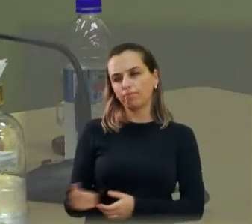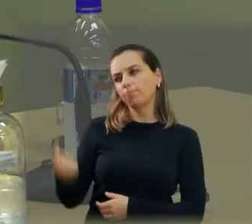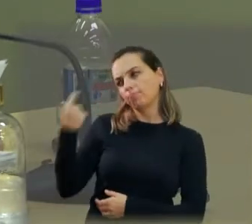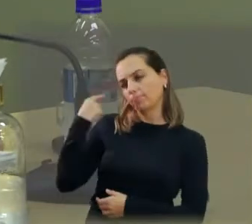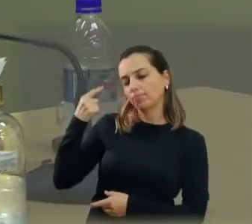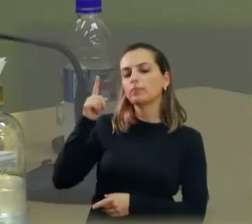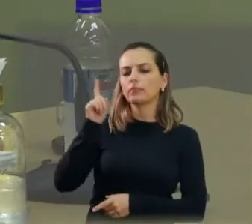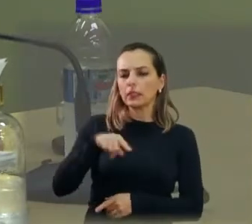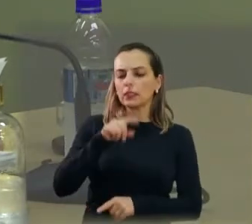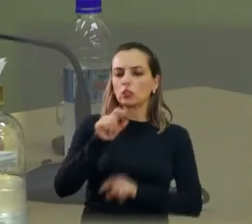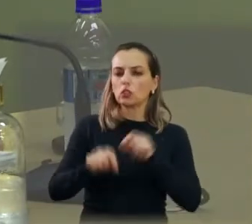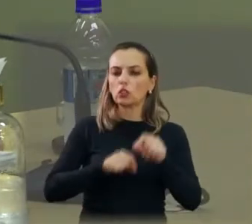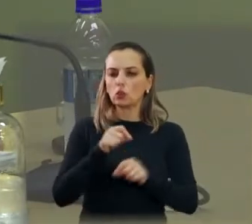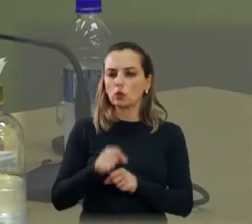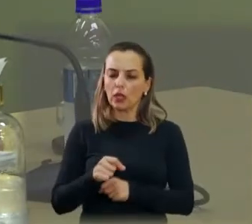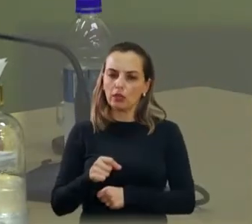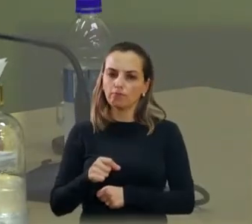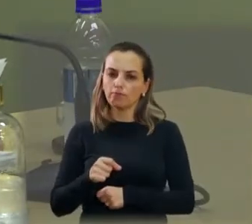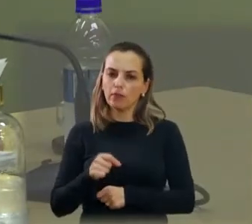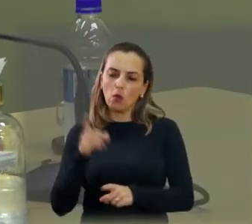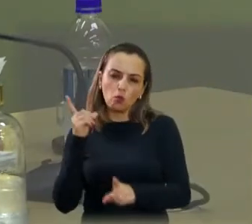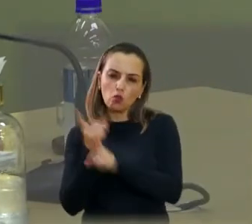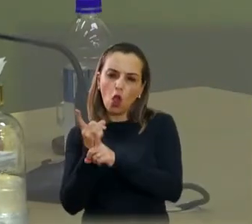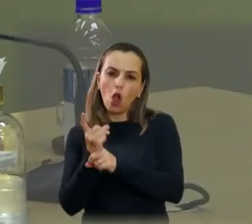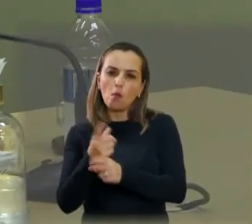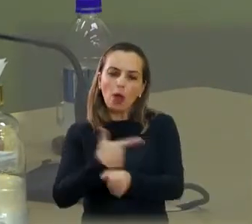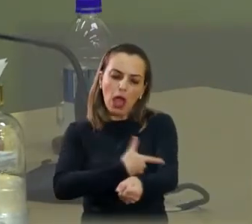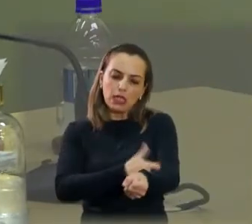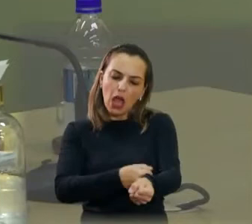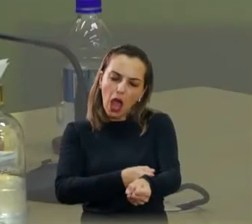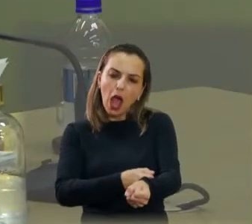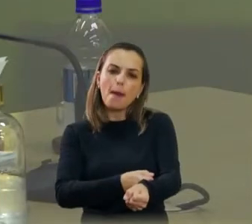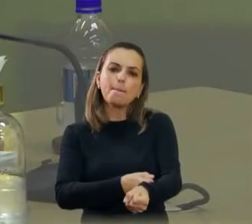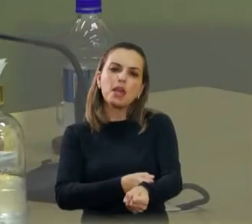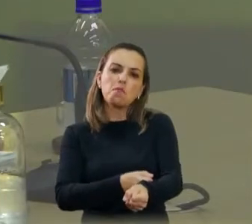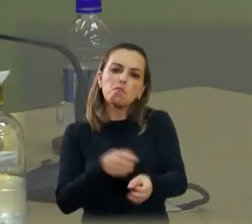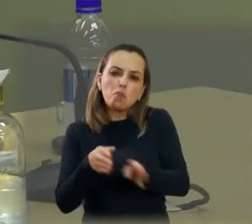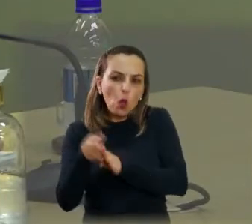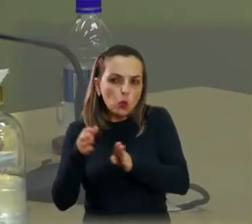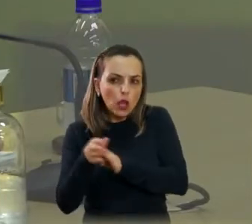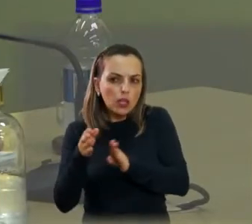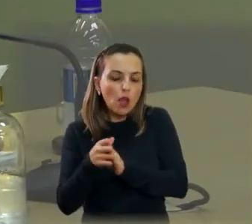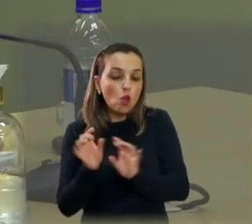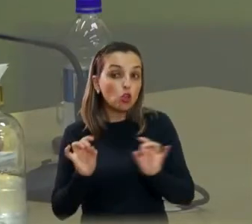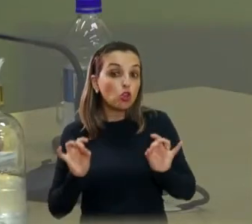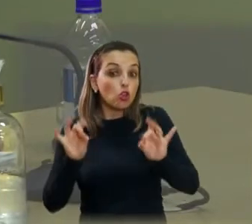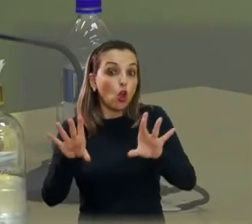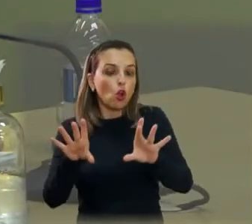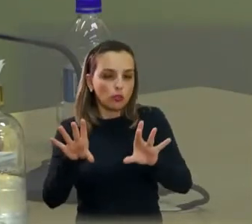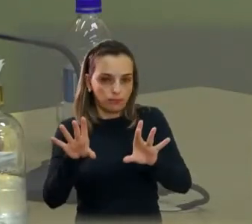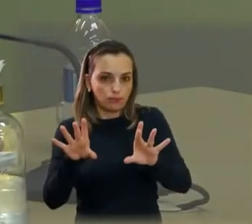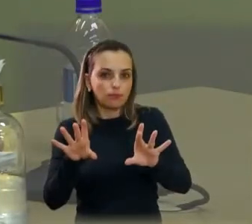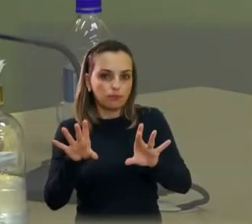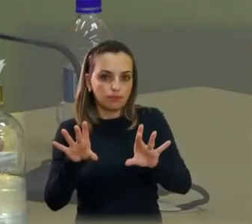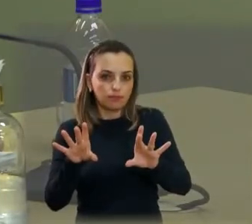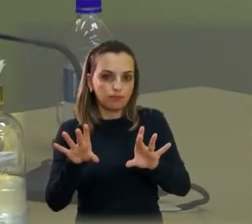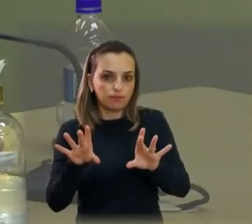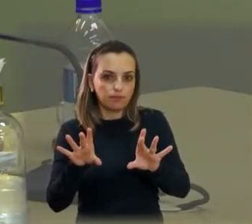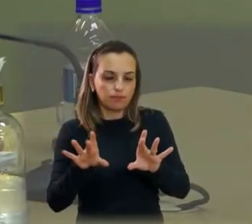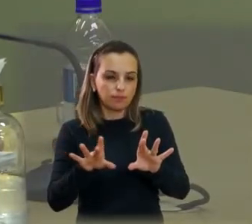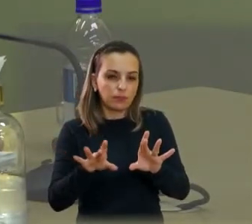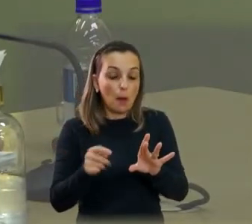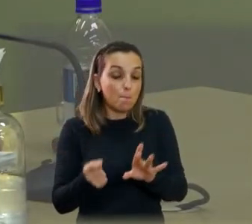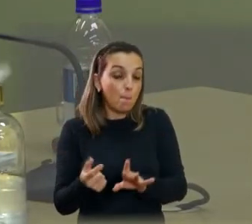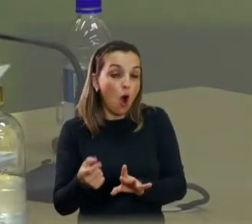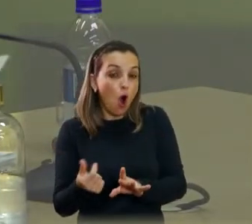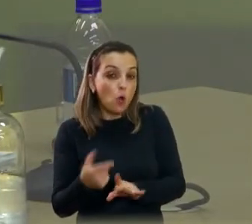dos atendimentos era uma consulta, uma coleta de exames e orientação. Poucos pacientes eram em estado